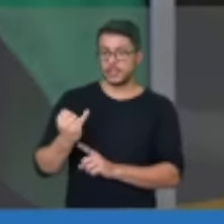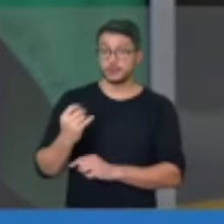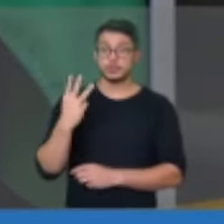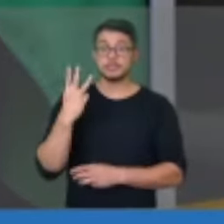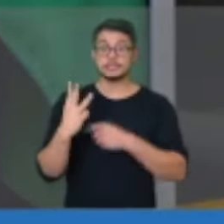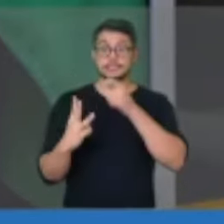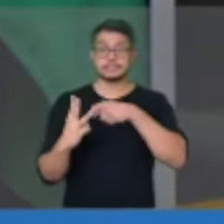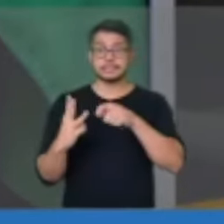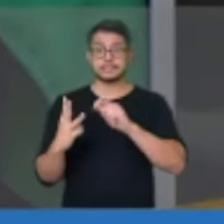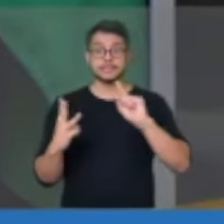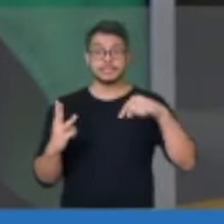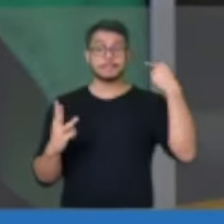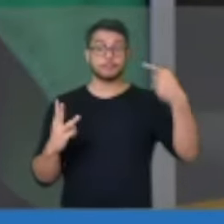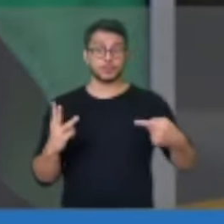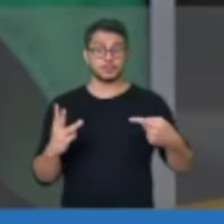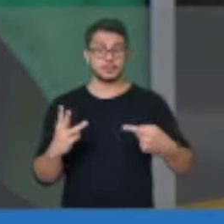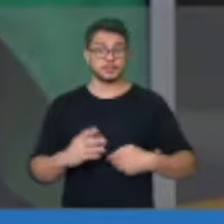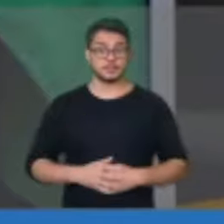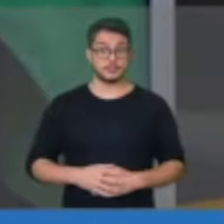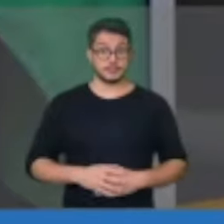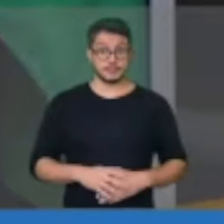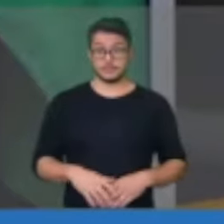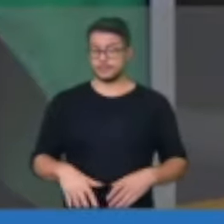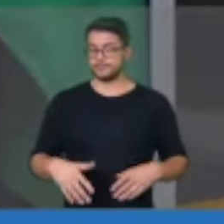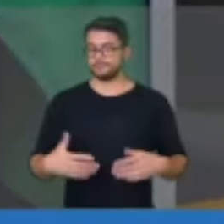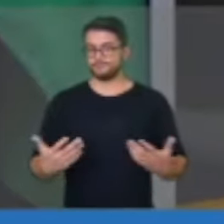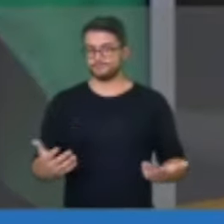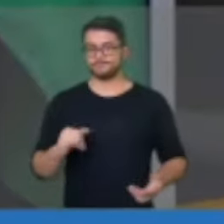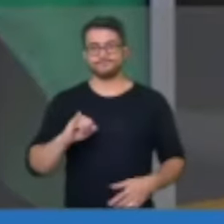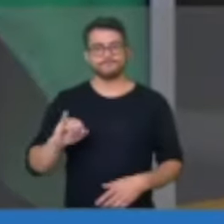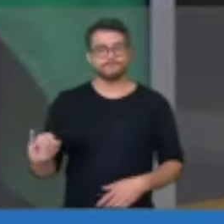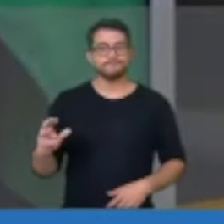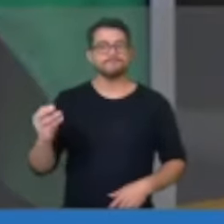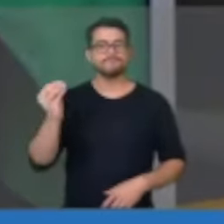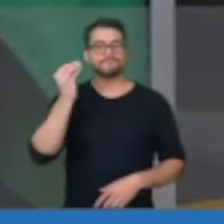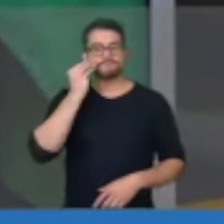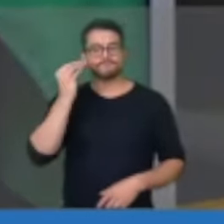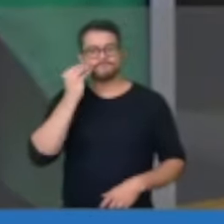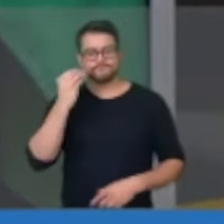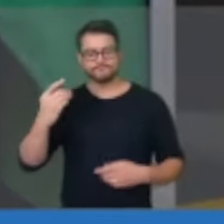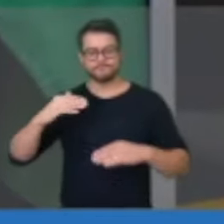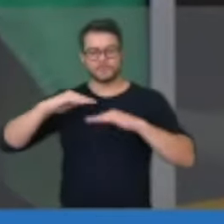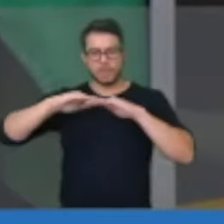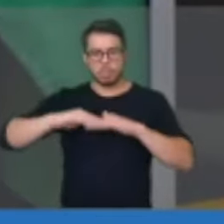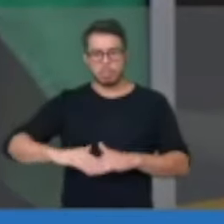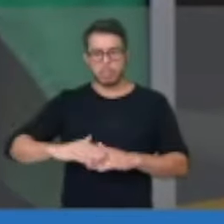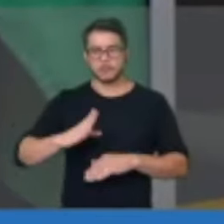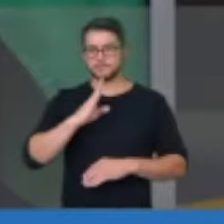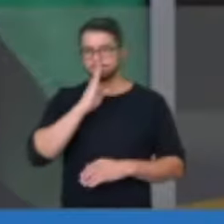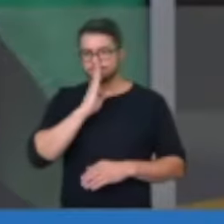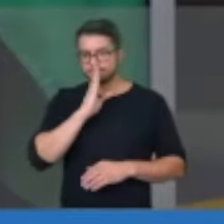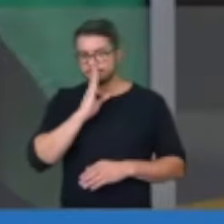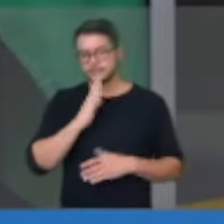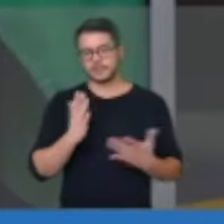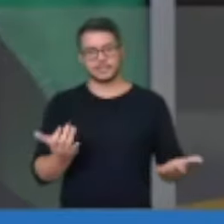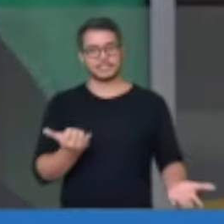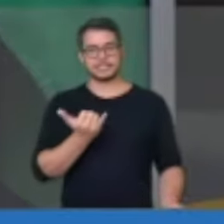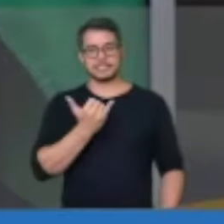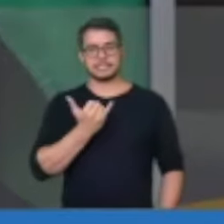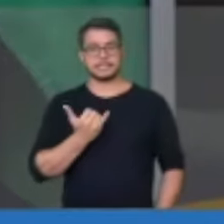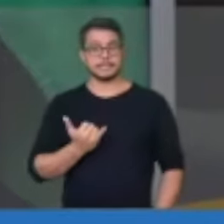ele fez isso na intenção de me silenciar, se ele fez isso na intenção de me intimidar e eu baixar o volume e não falar mais nada, mas